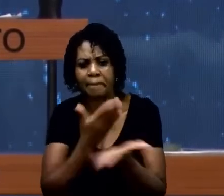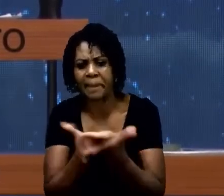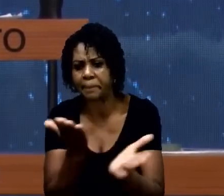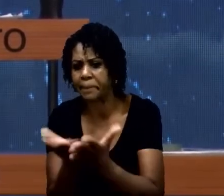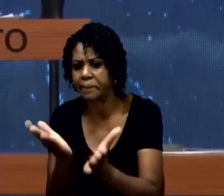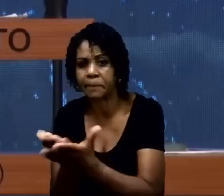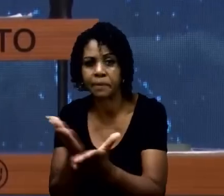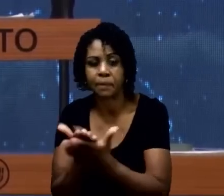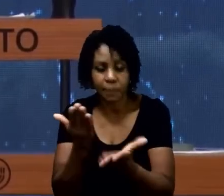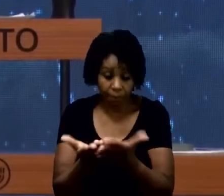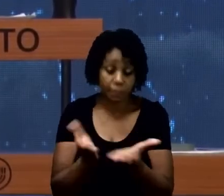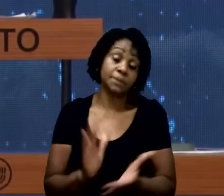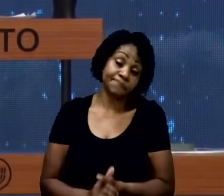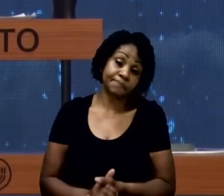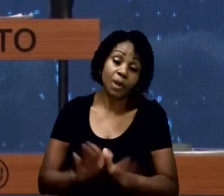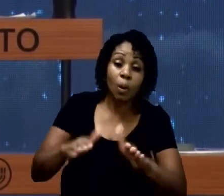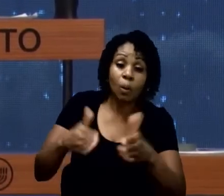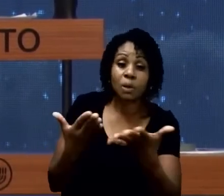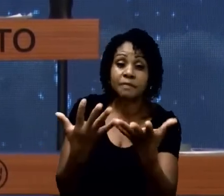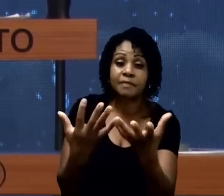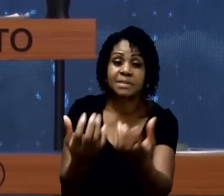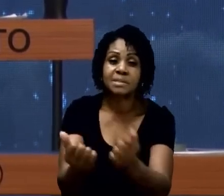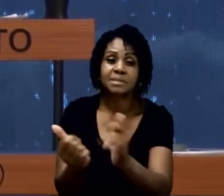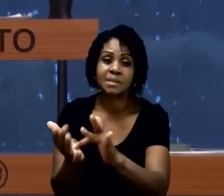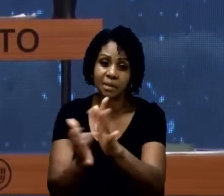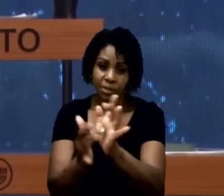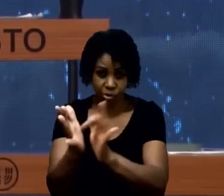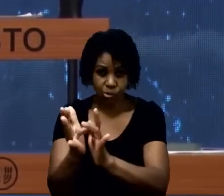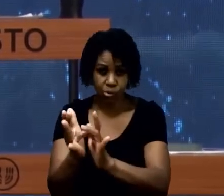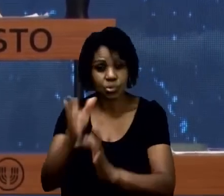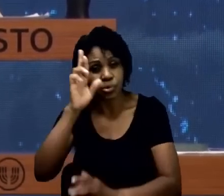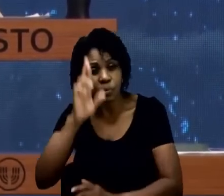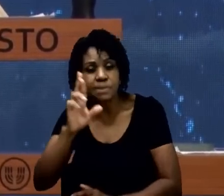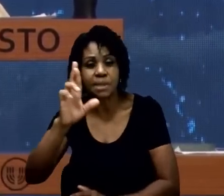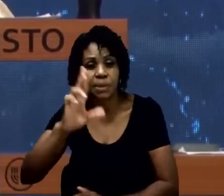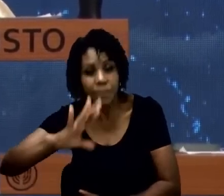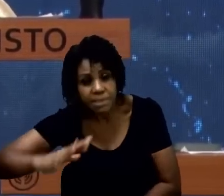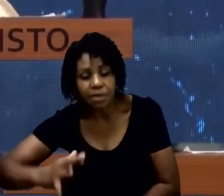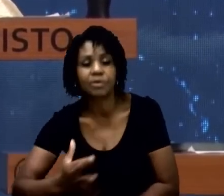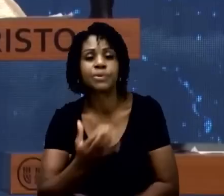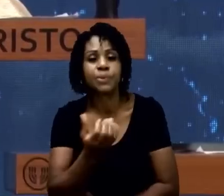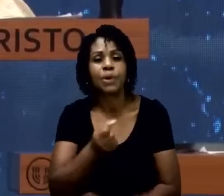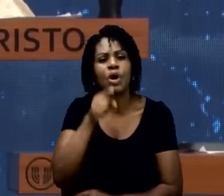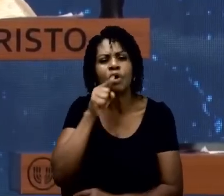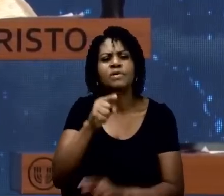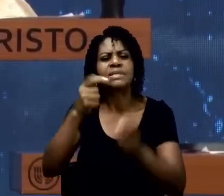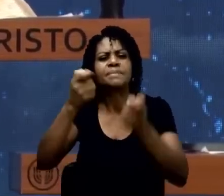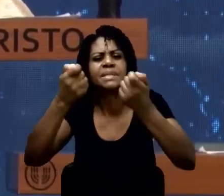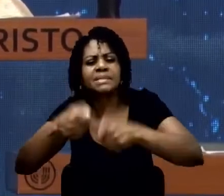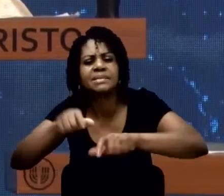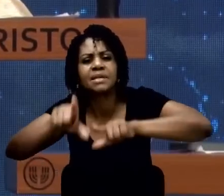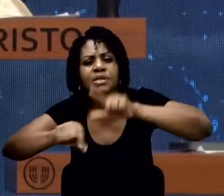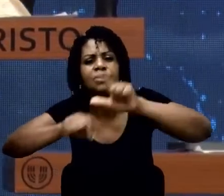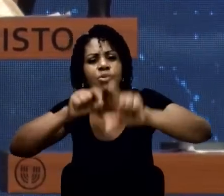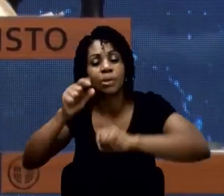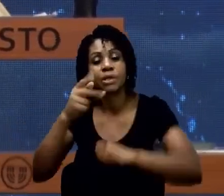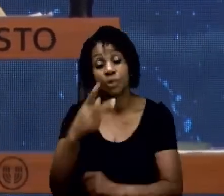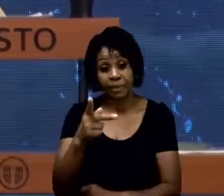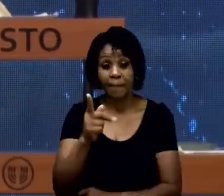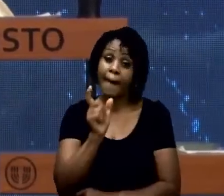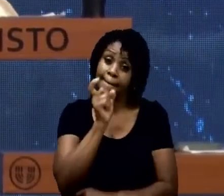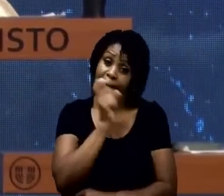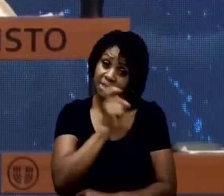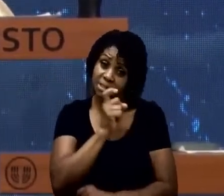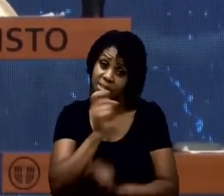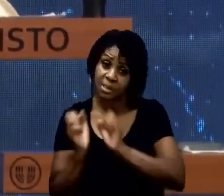Muitas vezes quando você aceita Jesus. Como Senhor e Salvador. Você vai ter que fazer escolhas na tua vida. Você mentia.